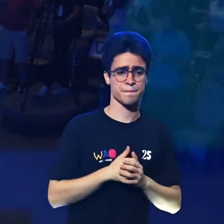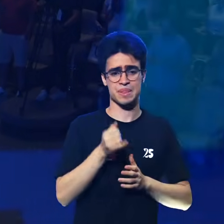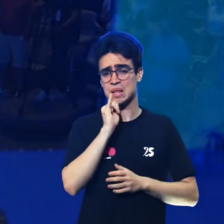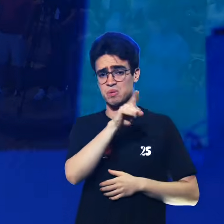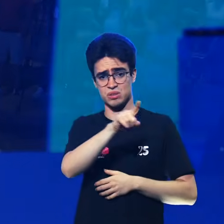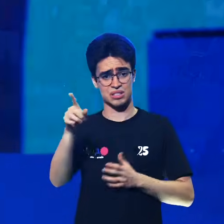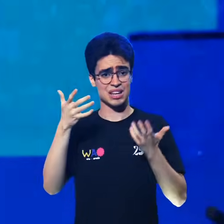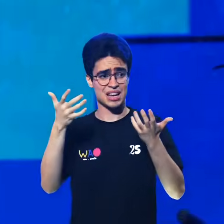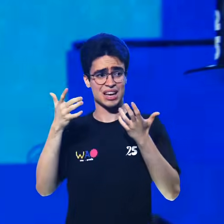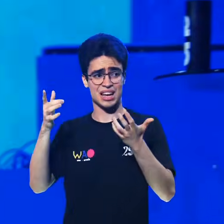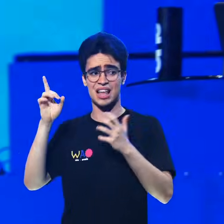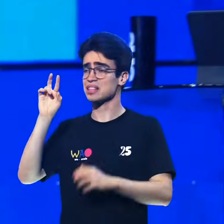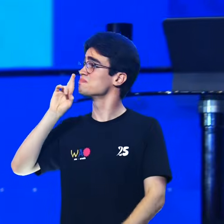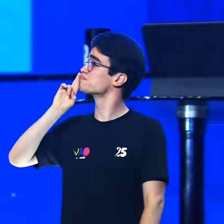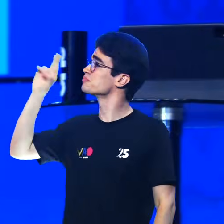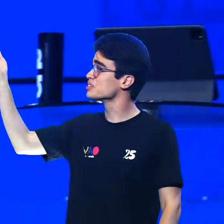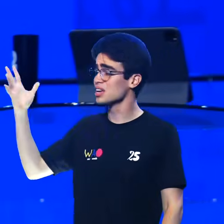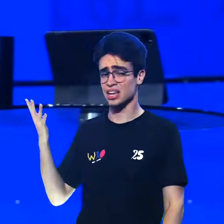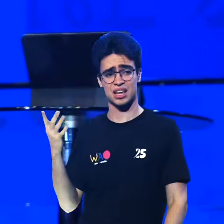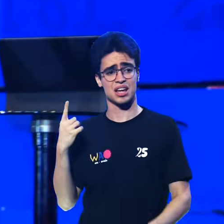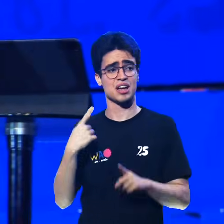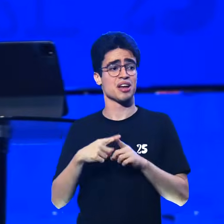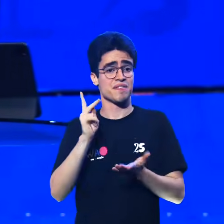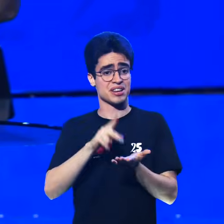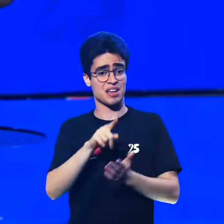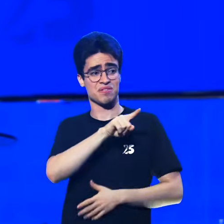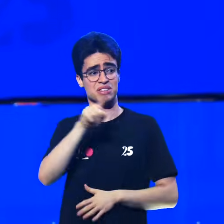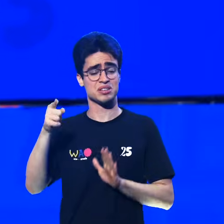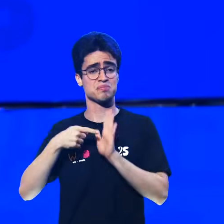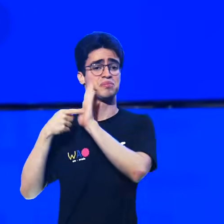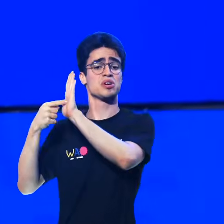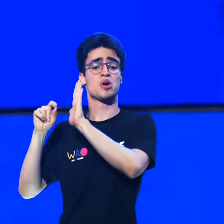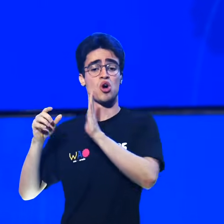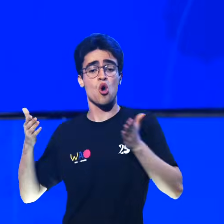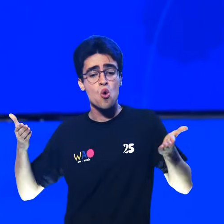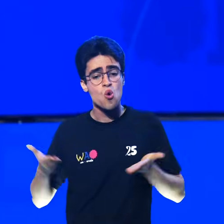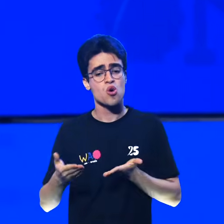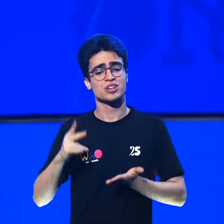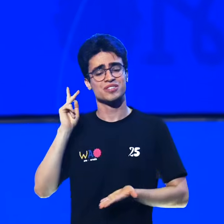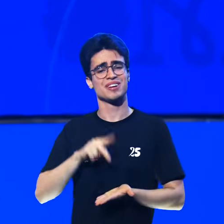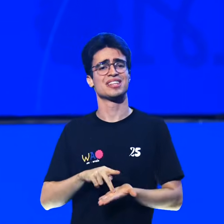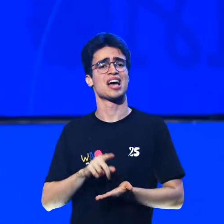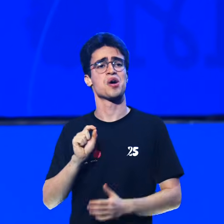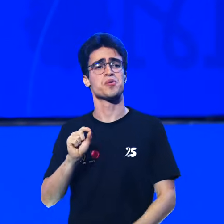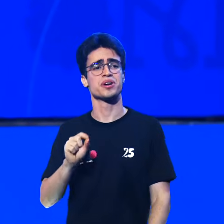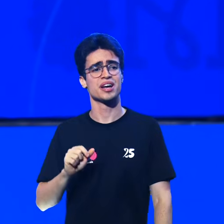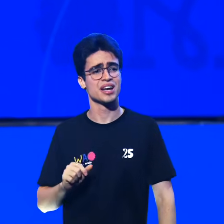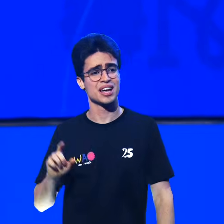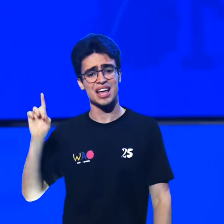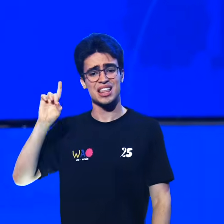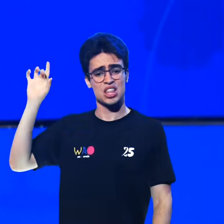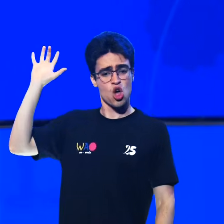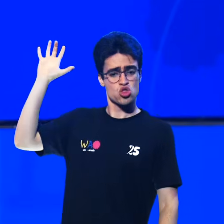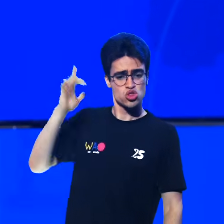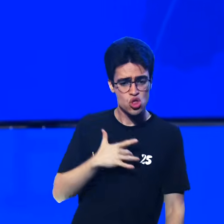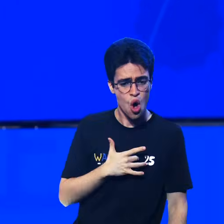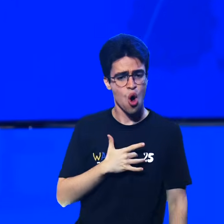quer responder essa palavra, porque de alguma forma você está dizendo: hoje é o dia que o Senhor me